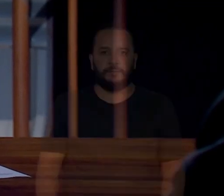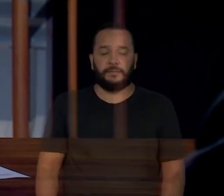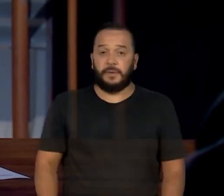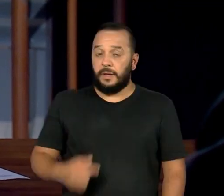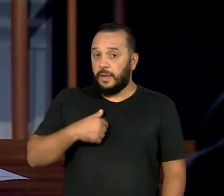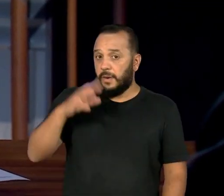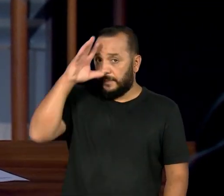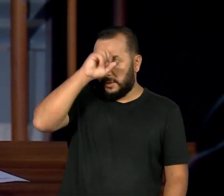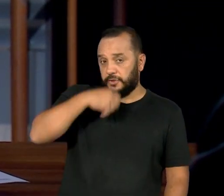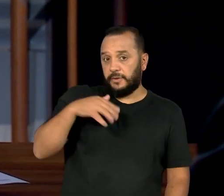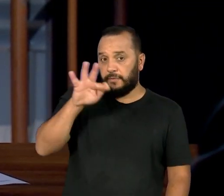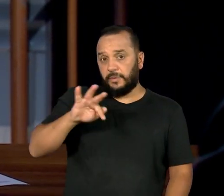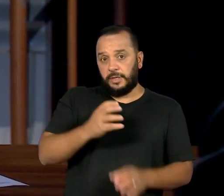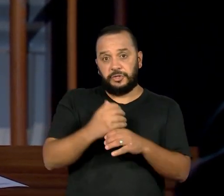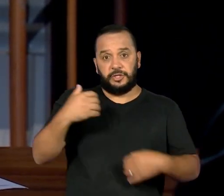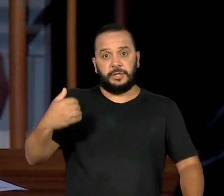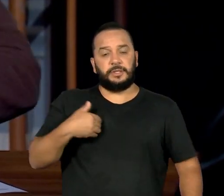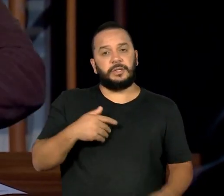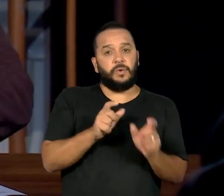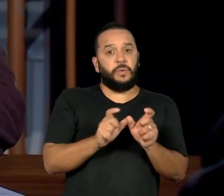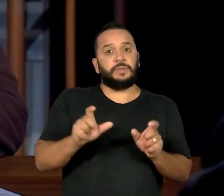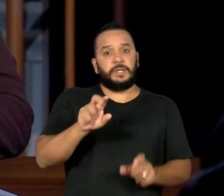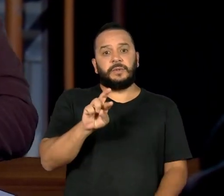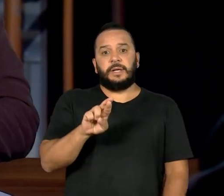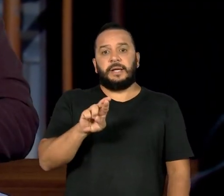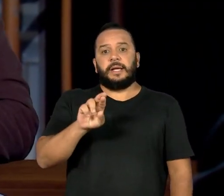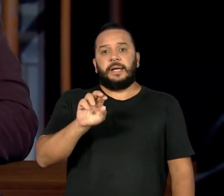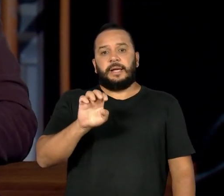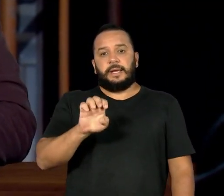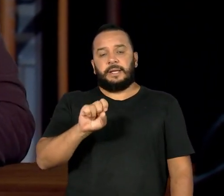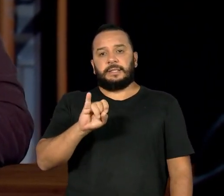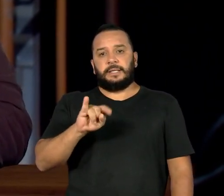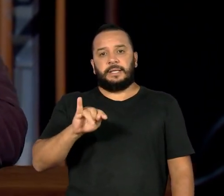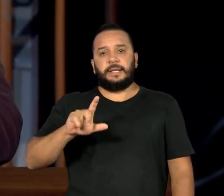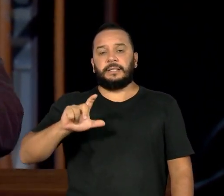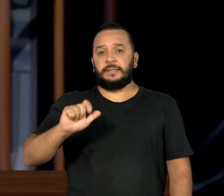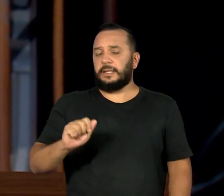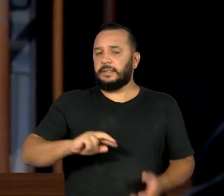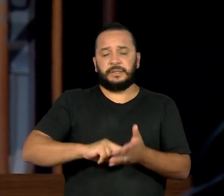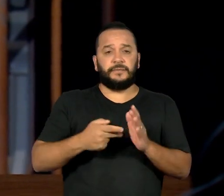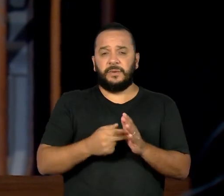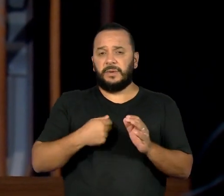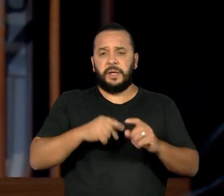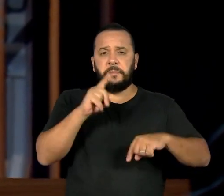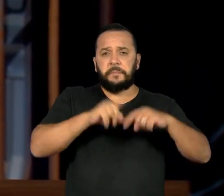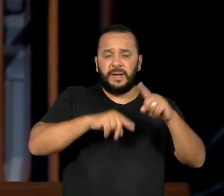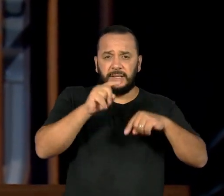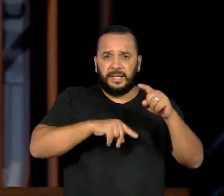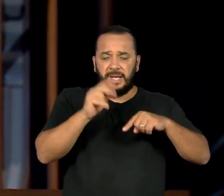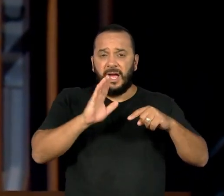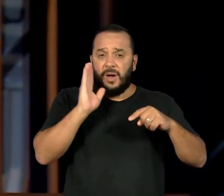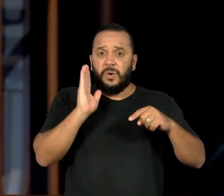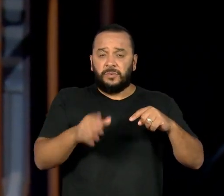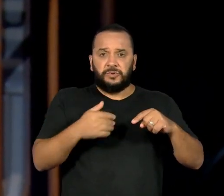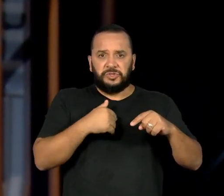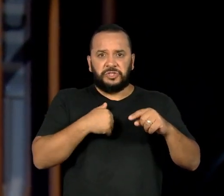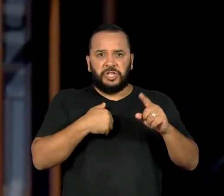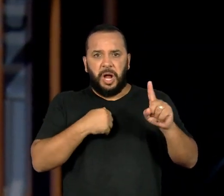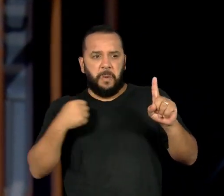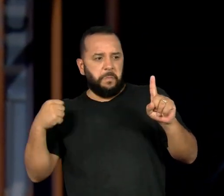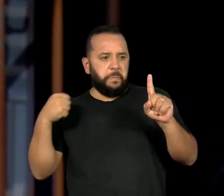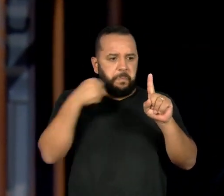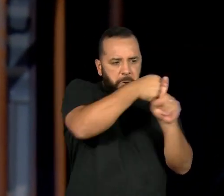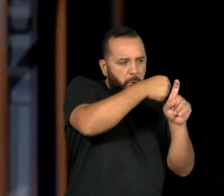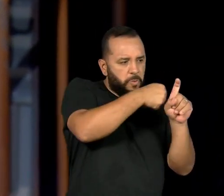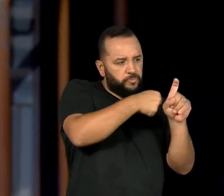Eu aprendi na faculdade de engenharia o conceito de resiliência. É a capacidade de um material se recuperar de uma topada,